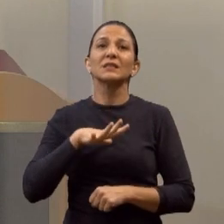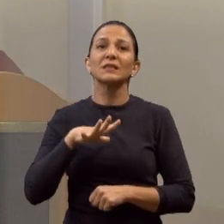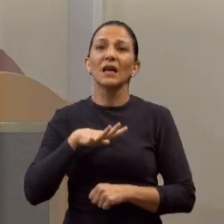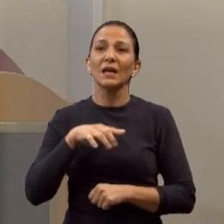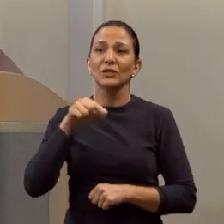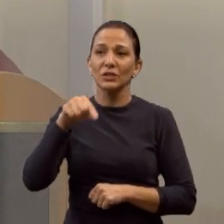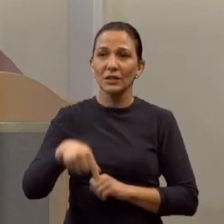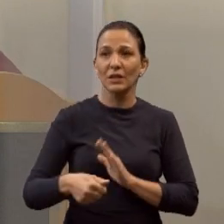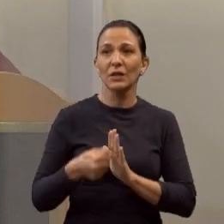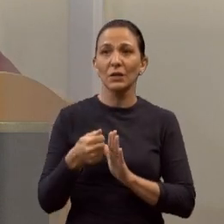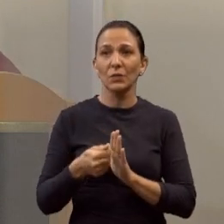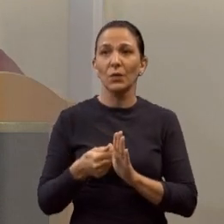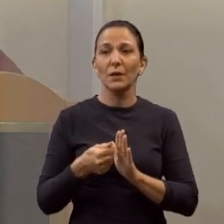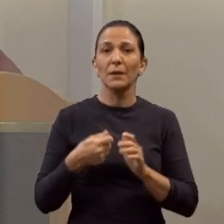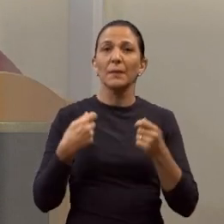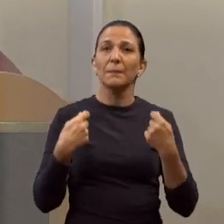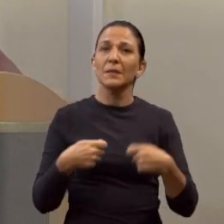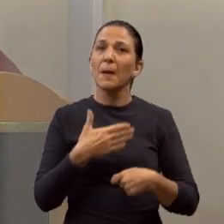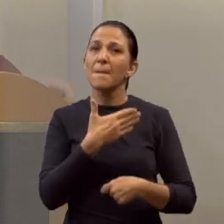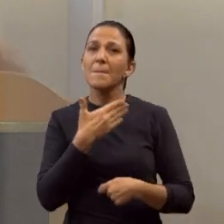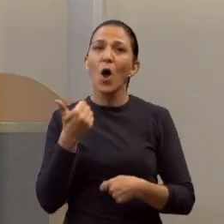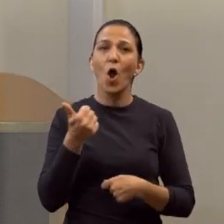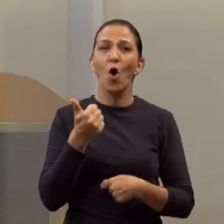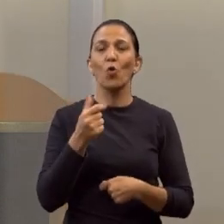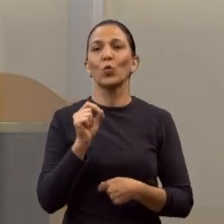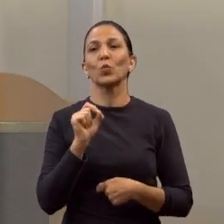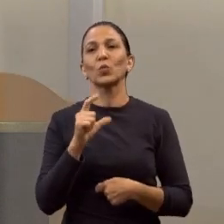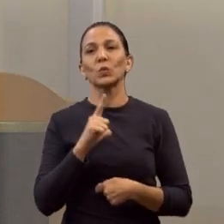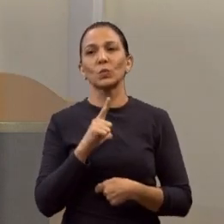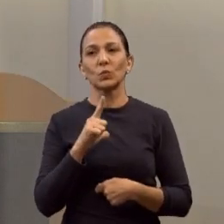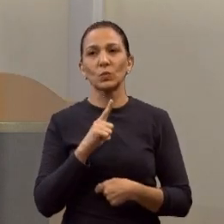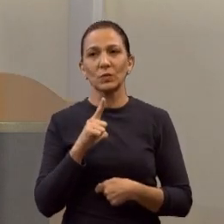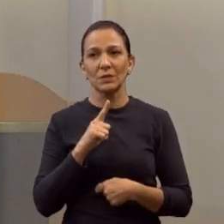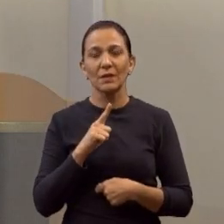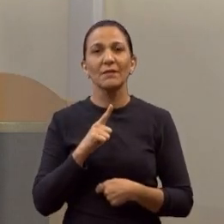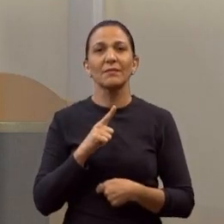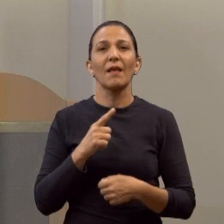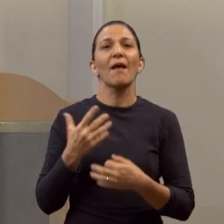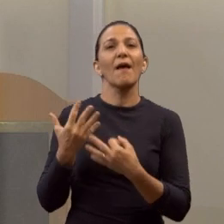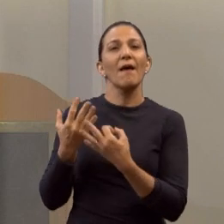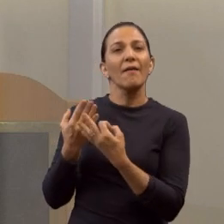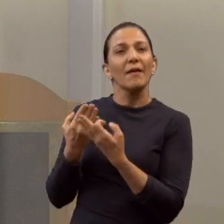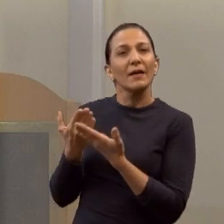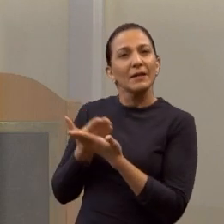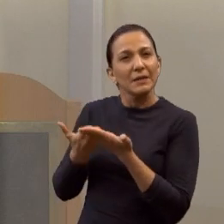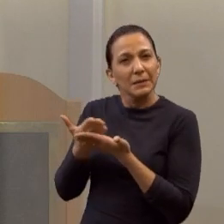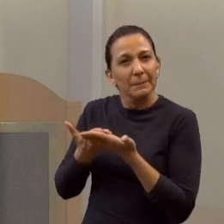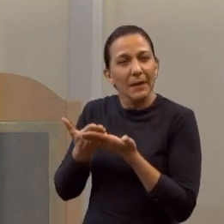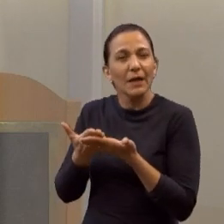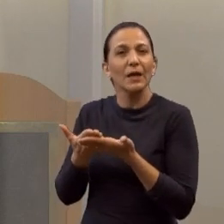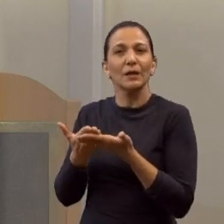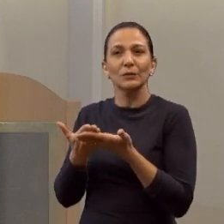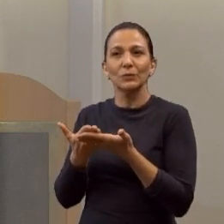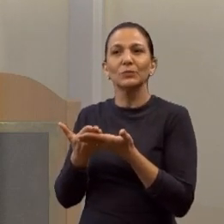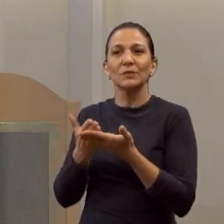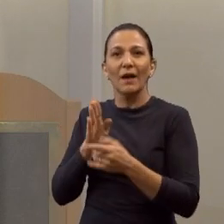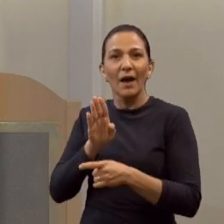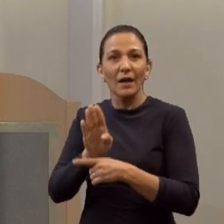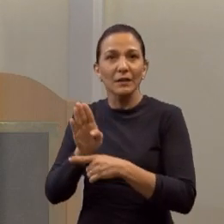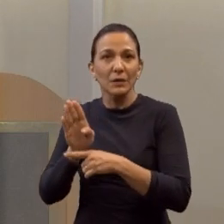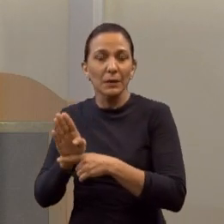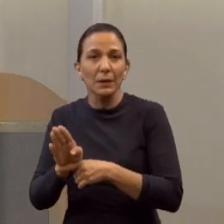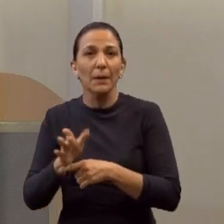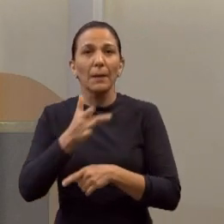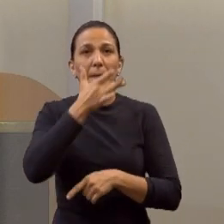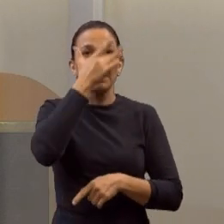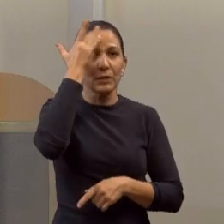ainda precisa melhorar, que é essa questão das terapias para as crianças e adultos portadores